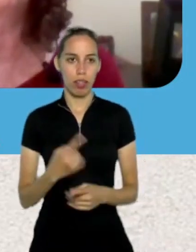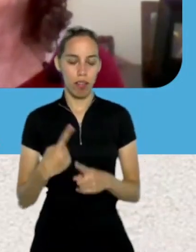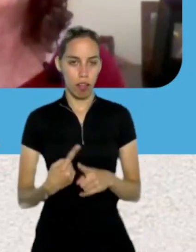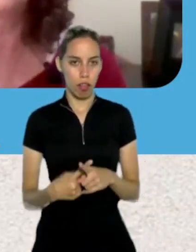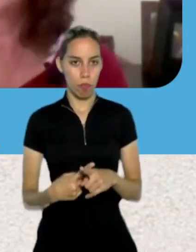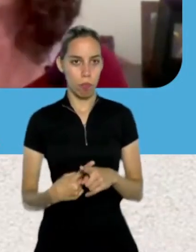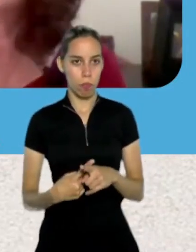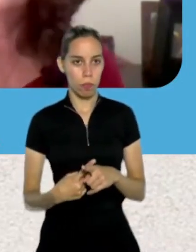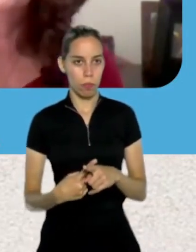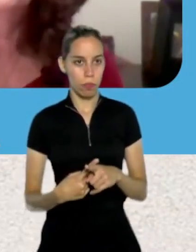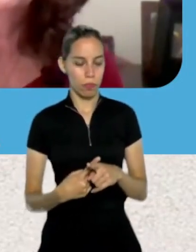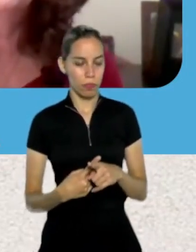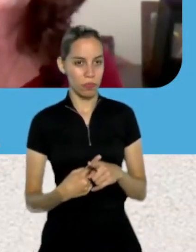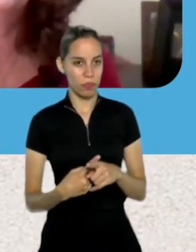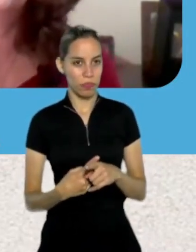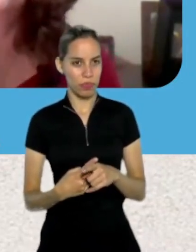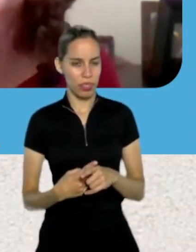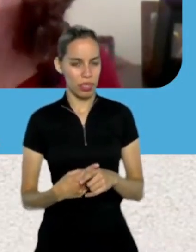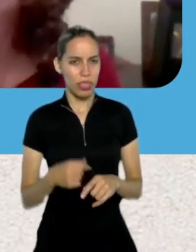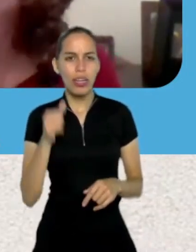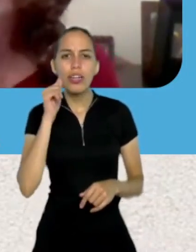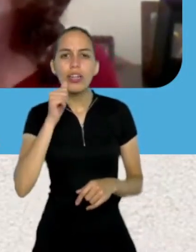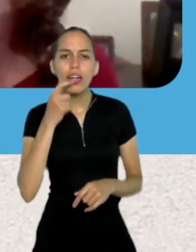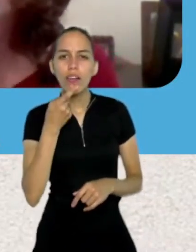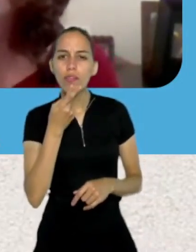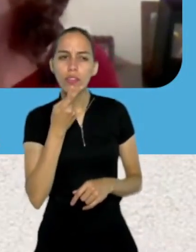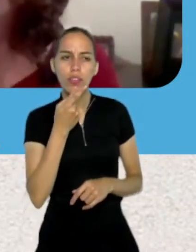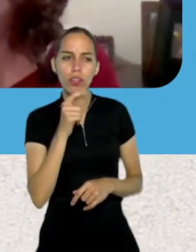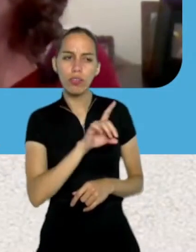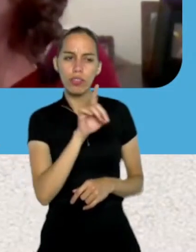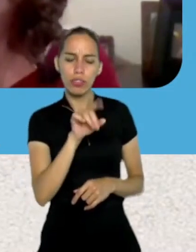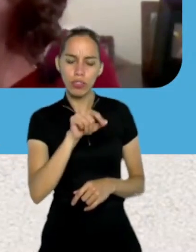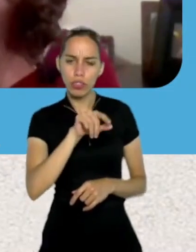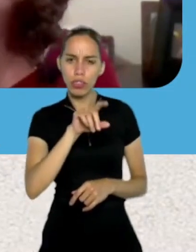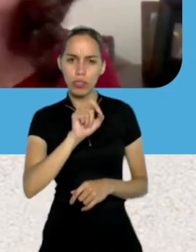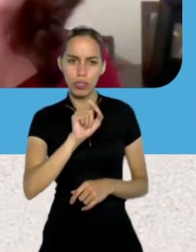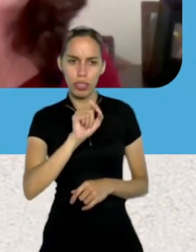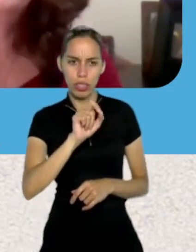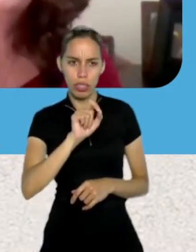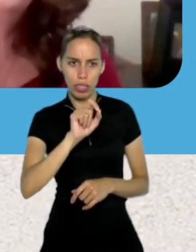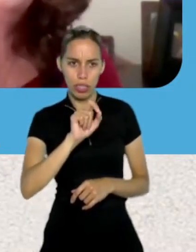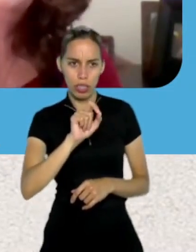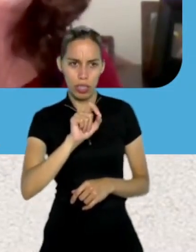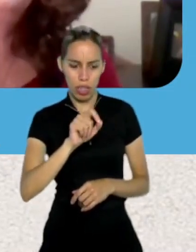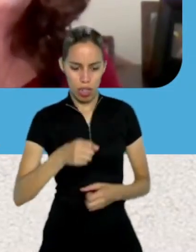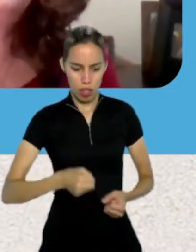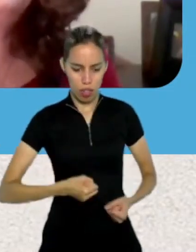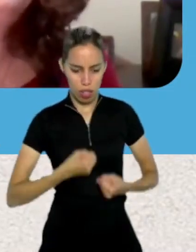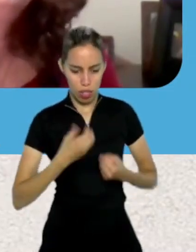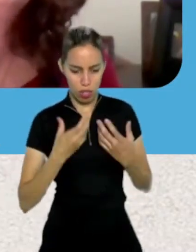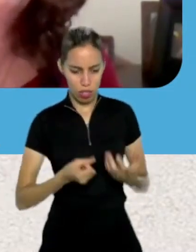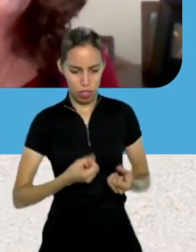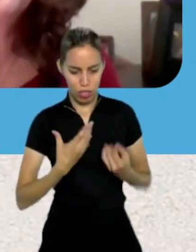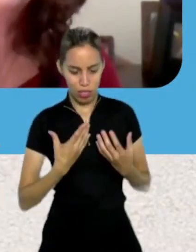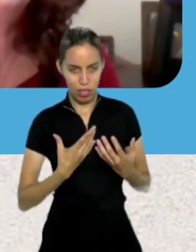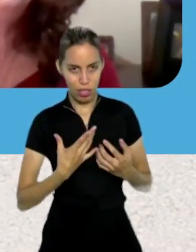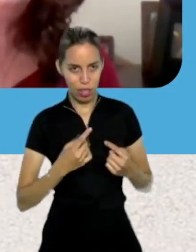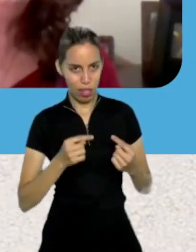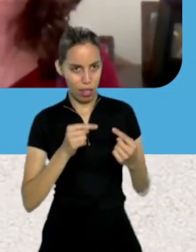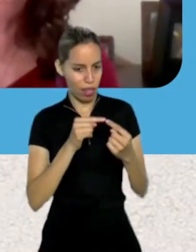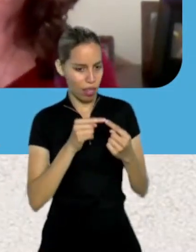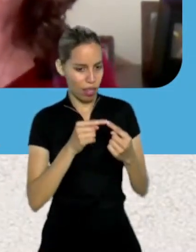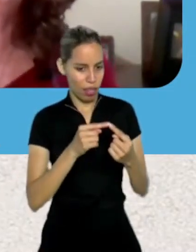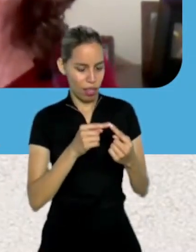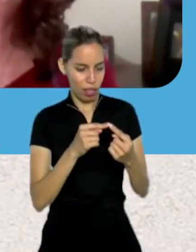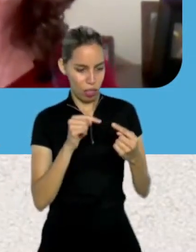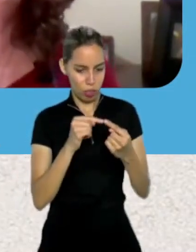numa Sempre um Papo que eu mediei com ela, exatamente isso. Para ela, fala mais do livro para ela. Ela